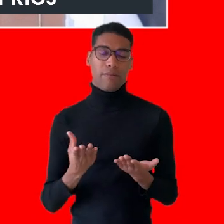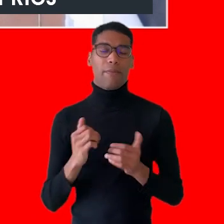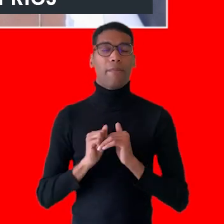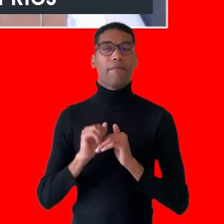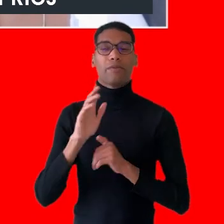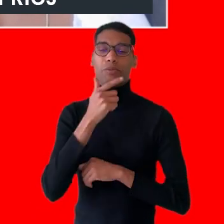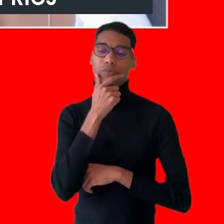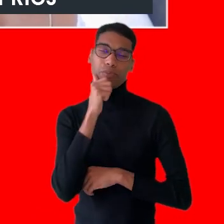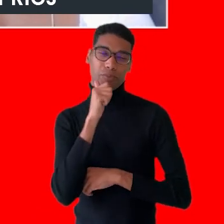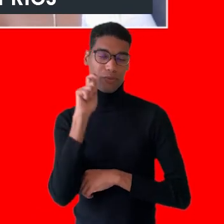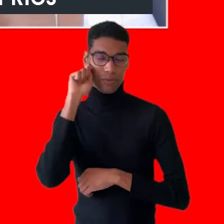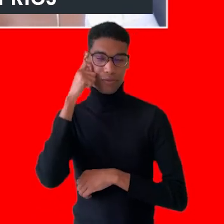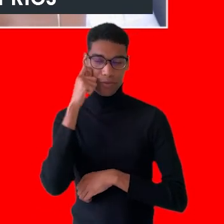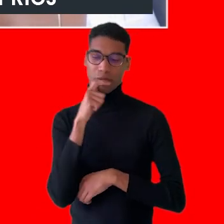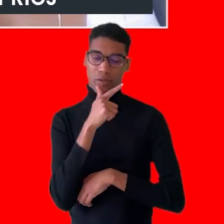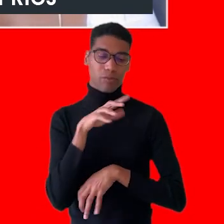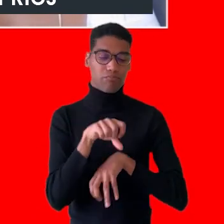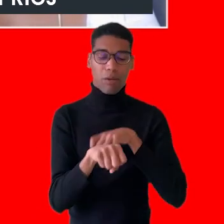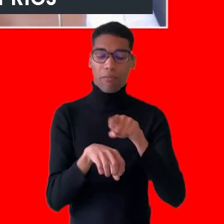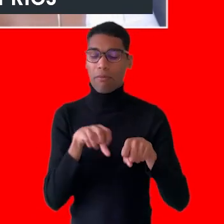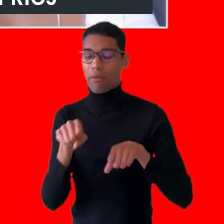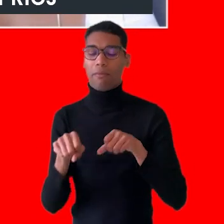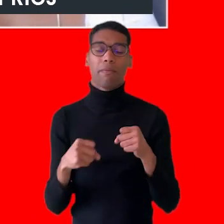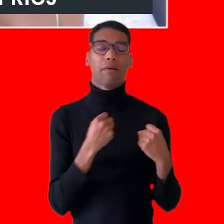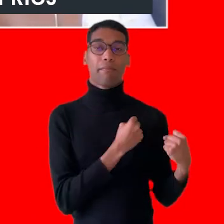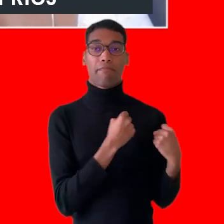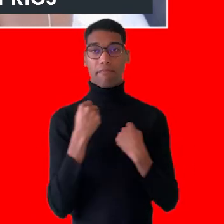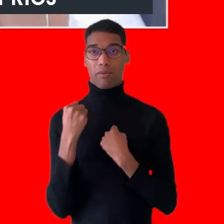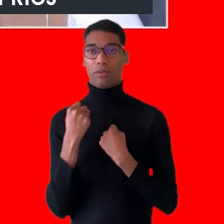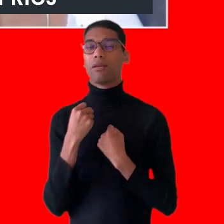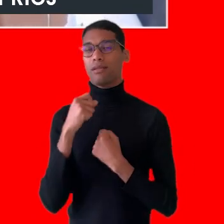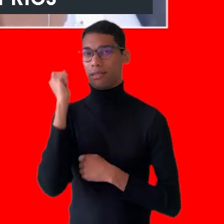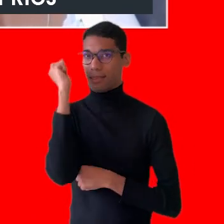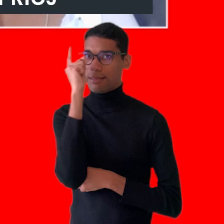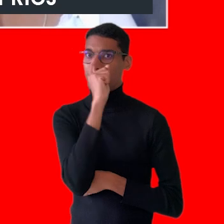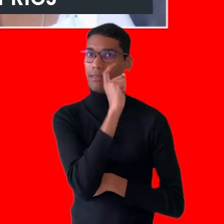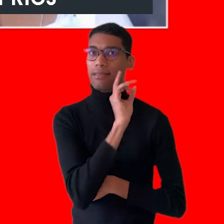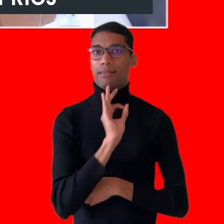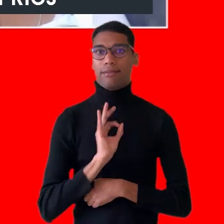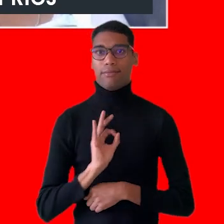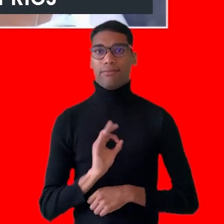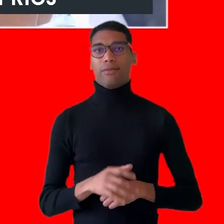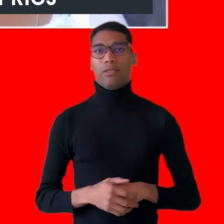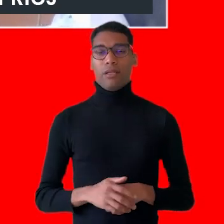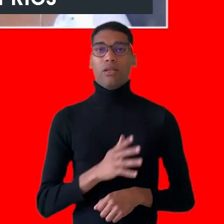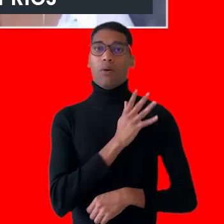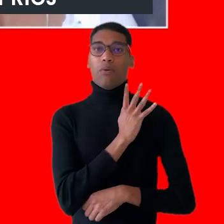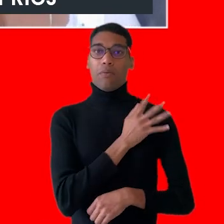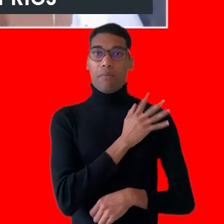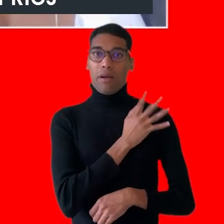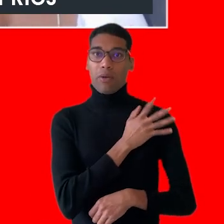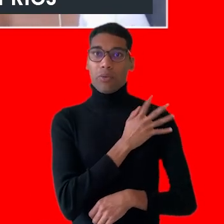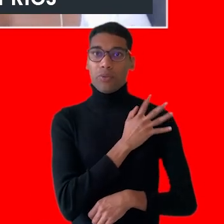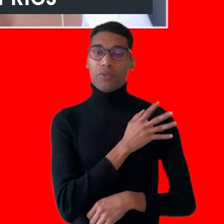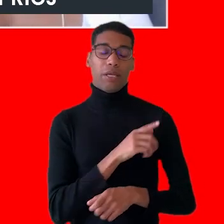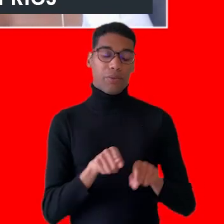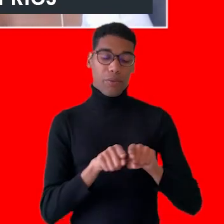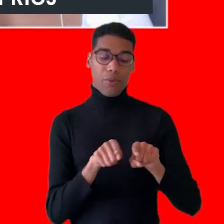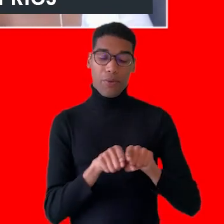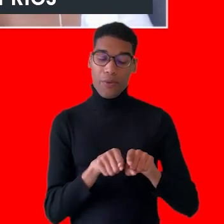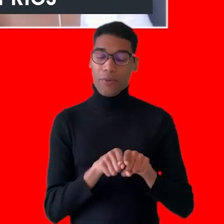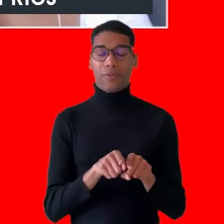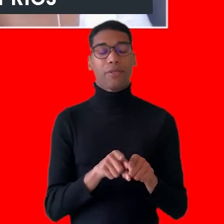negros e negras ocupando espaços de poder, porque tá difícil, né? O preconceito e o